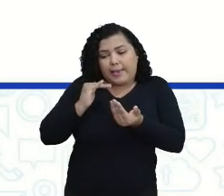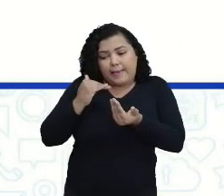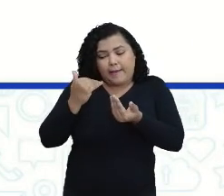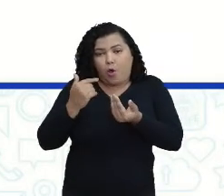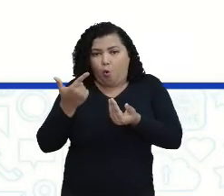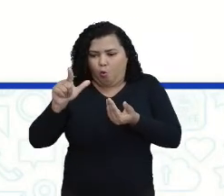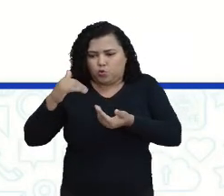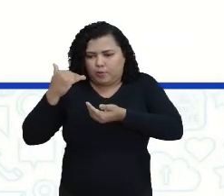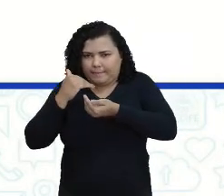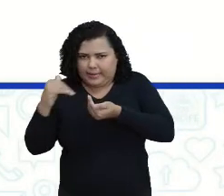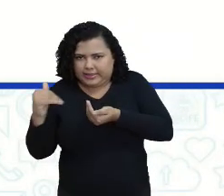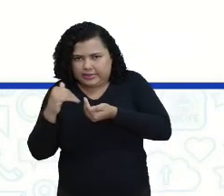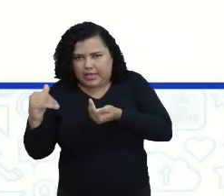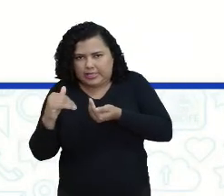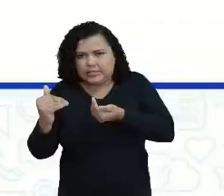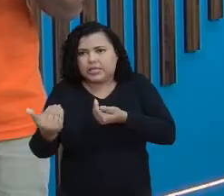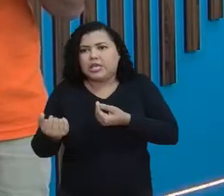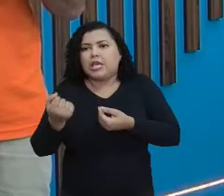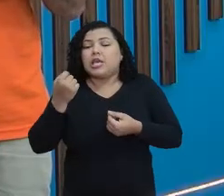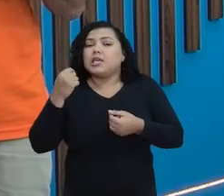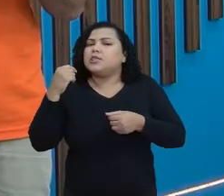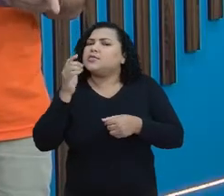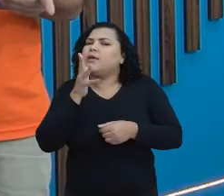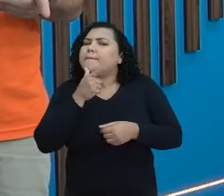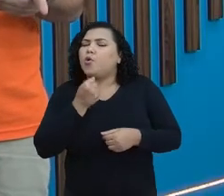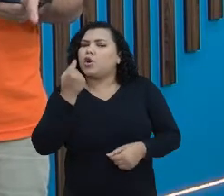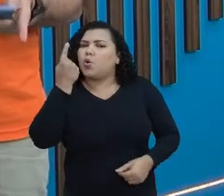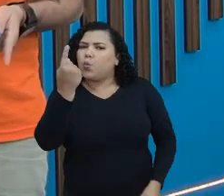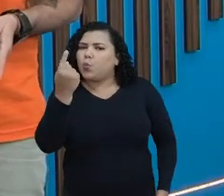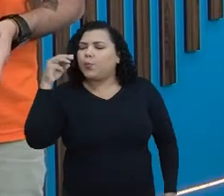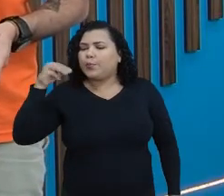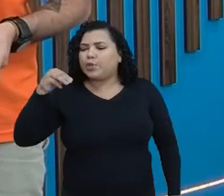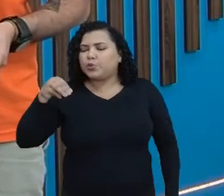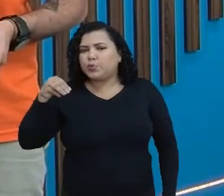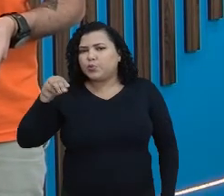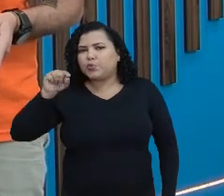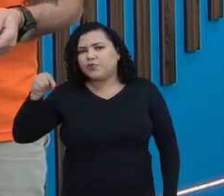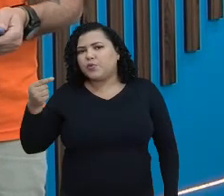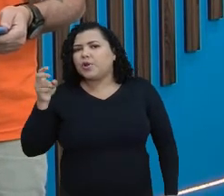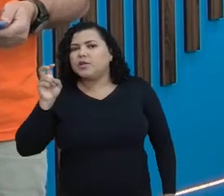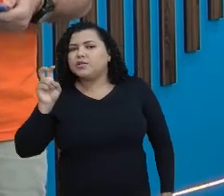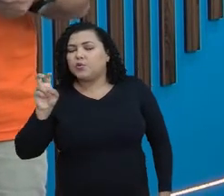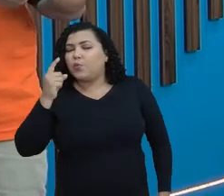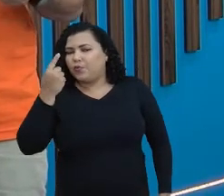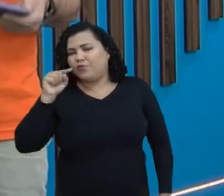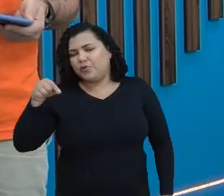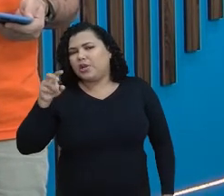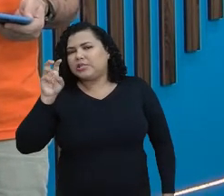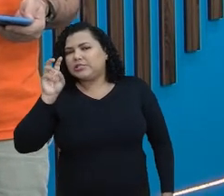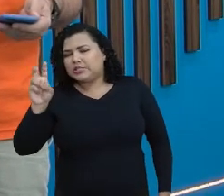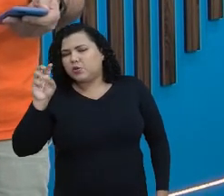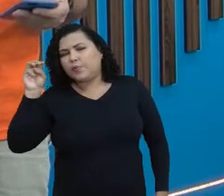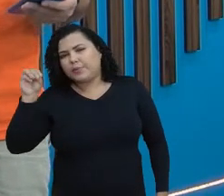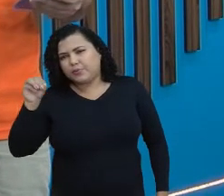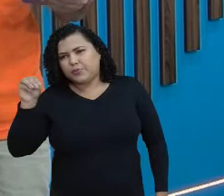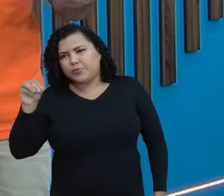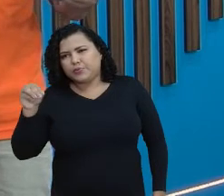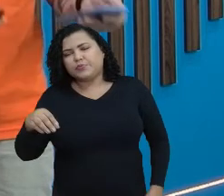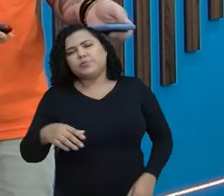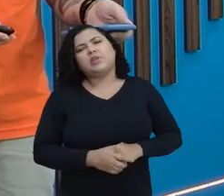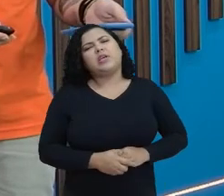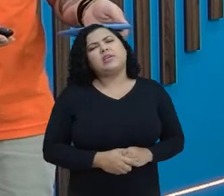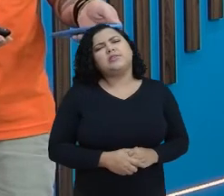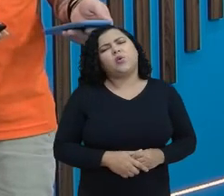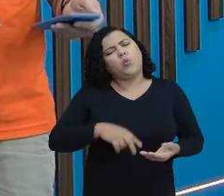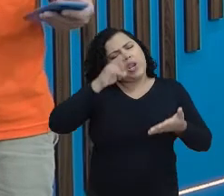um garoto come 2 cachorros quentes? É um garoto e meio mesmo aí, tá certo? Então tenta ler esse problema, identificar